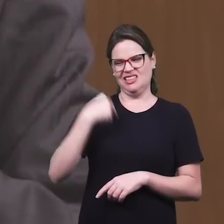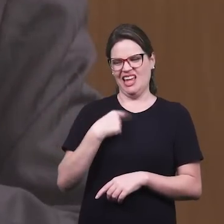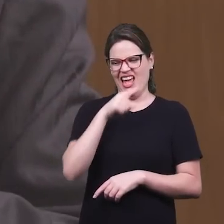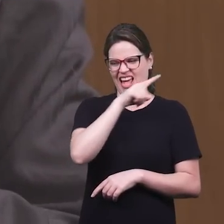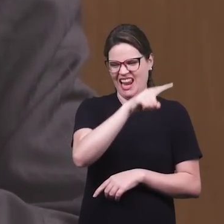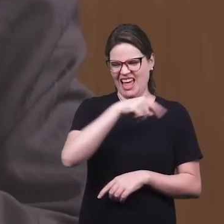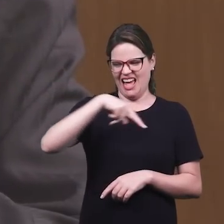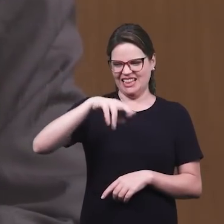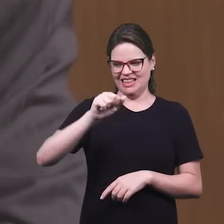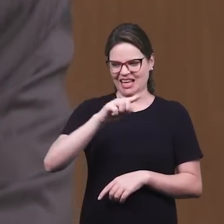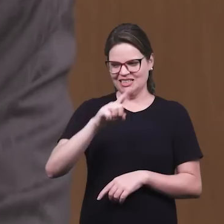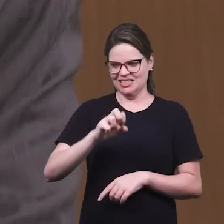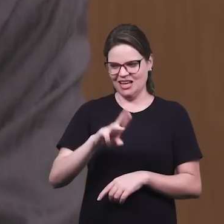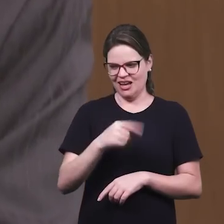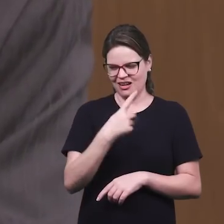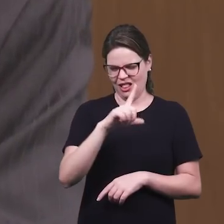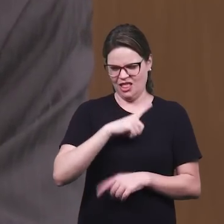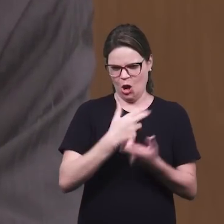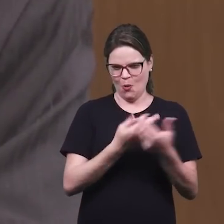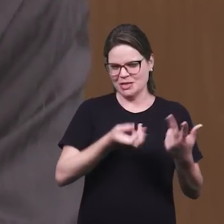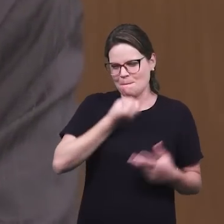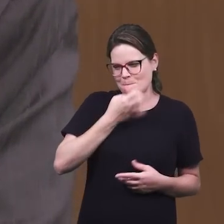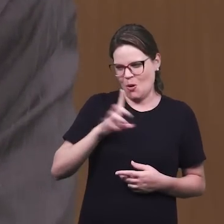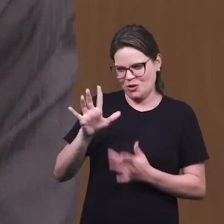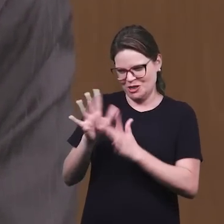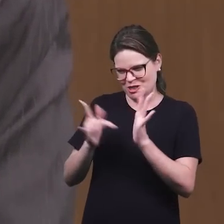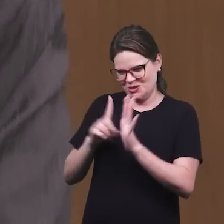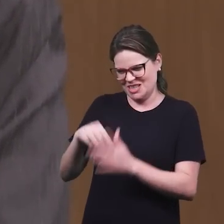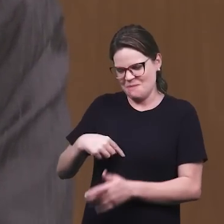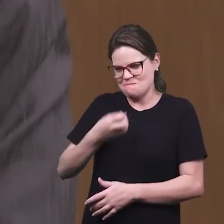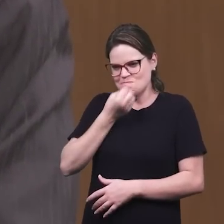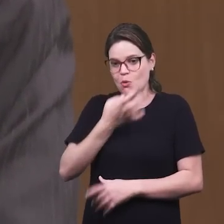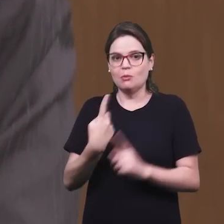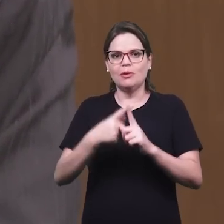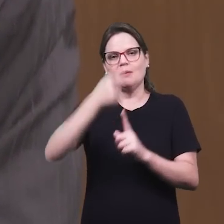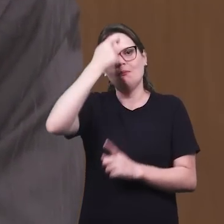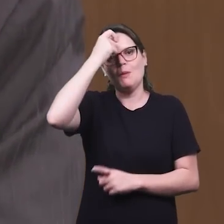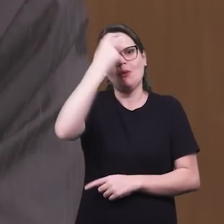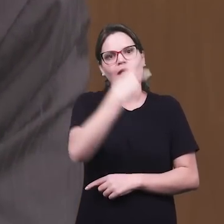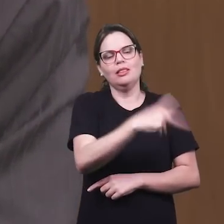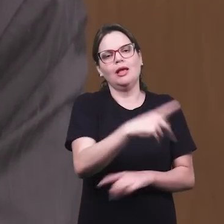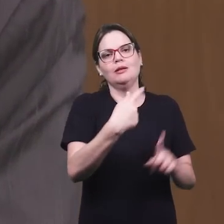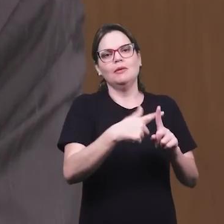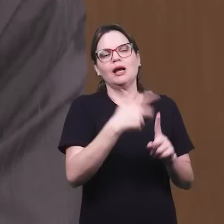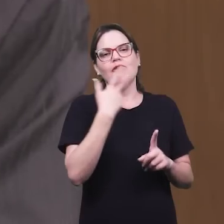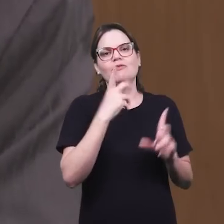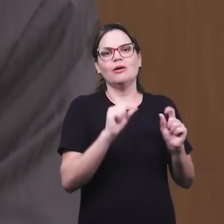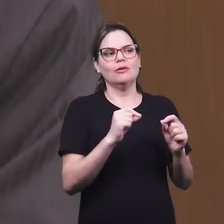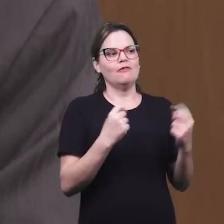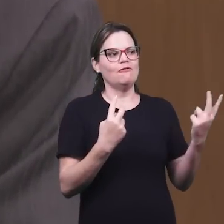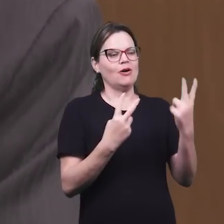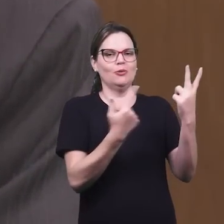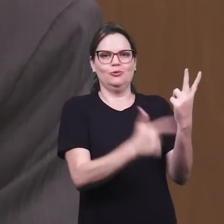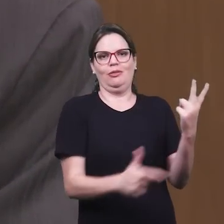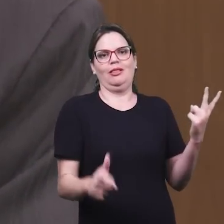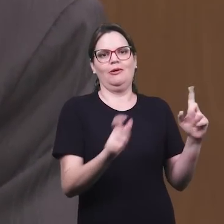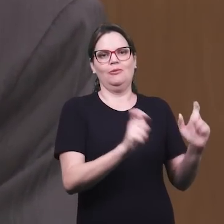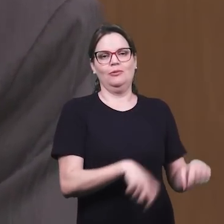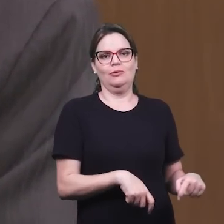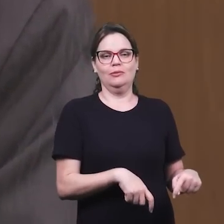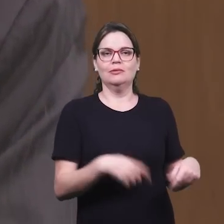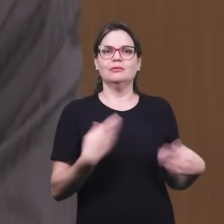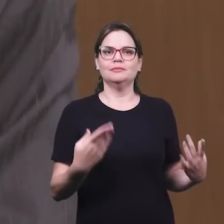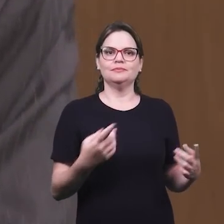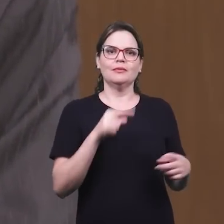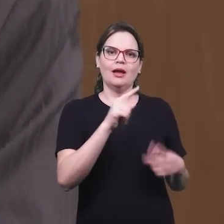recebeu informações. De Nazaré nada vem que tenha valor. E é assim que o homem passa a viver longe de